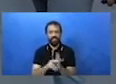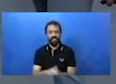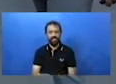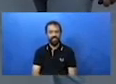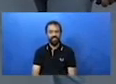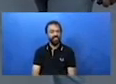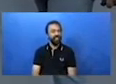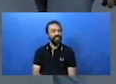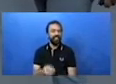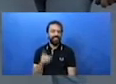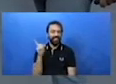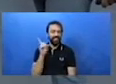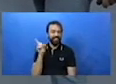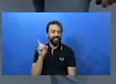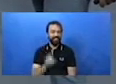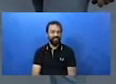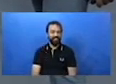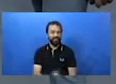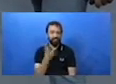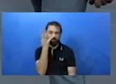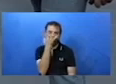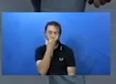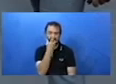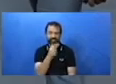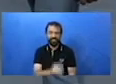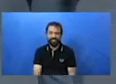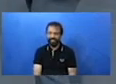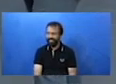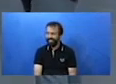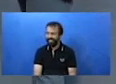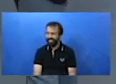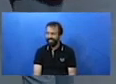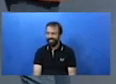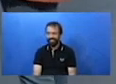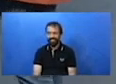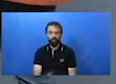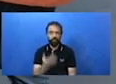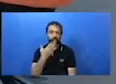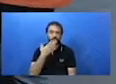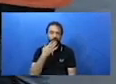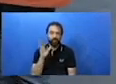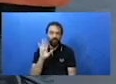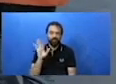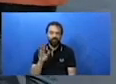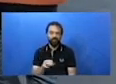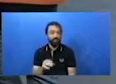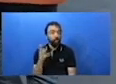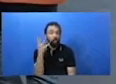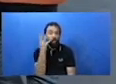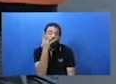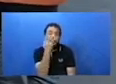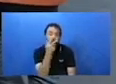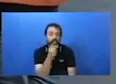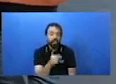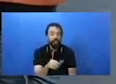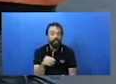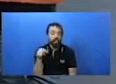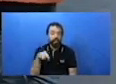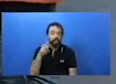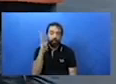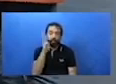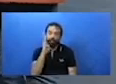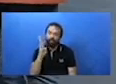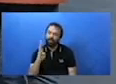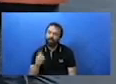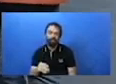Maria Bonita tão bonito como esses aqui, tá bom? Então, vejam aqui, nós temos muita coisa bonita no nosso país. Essa é uma